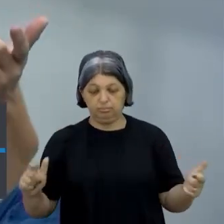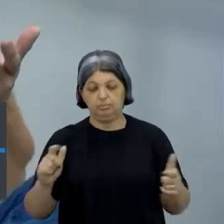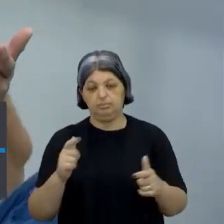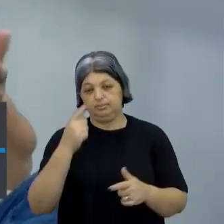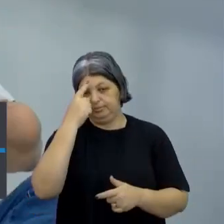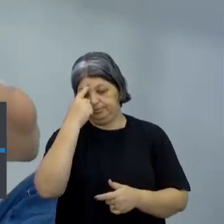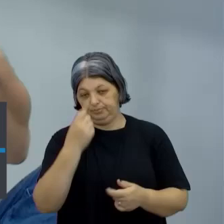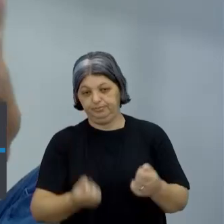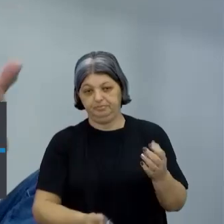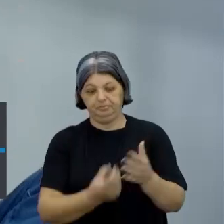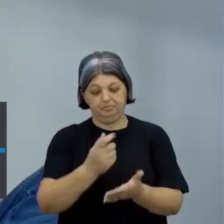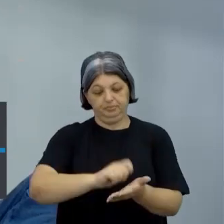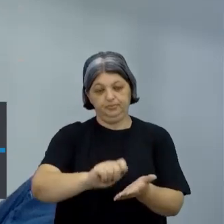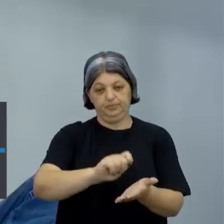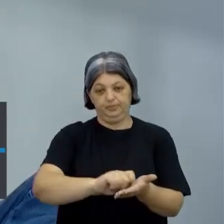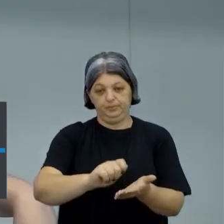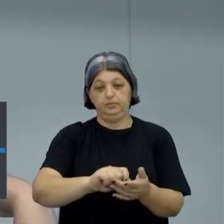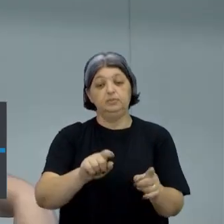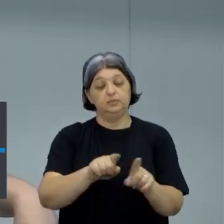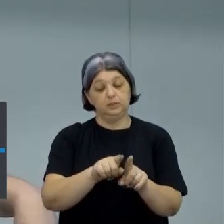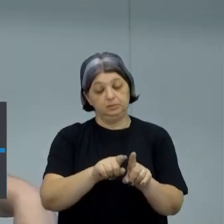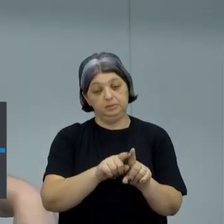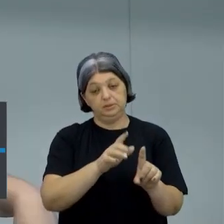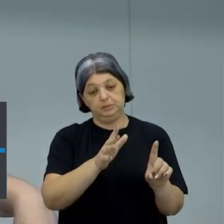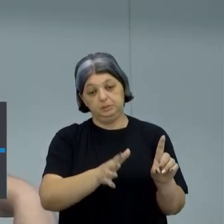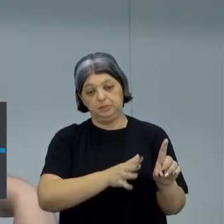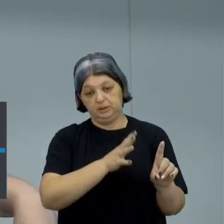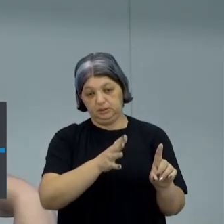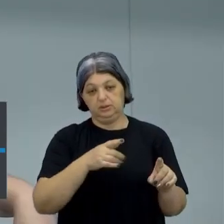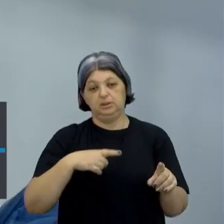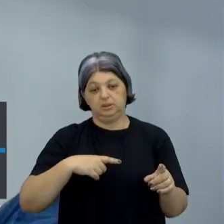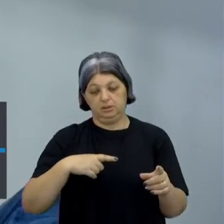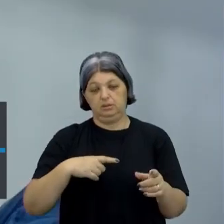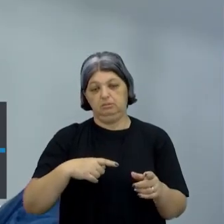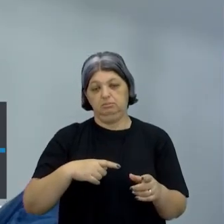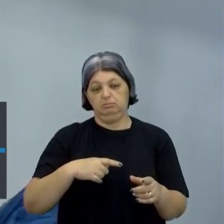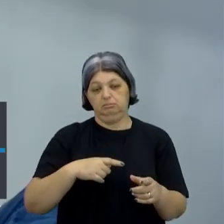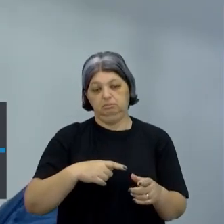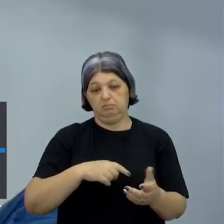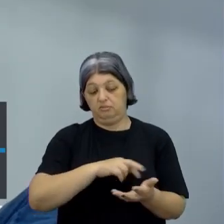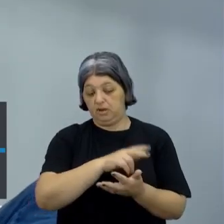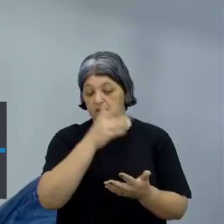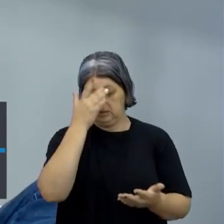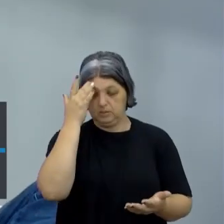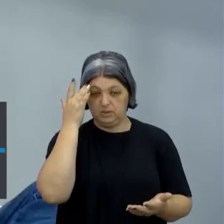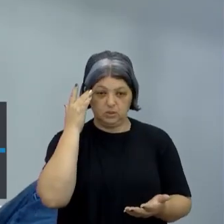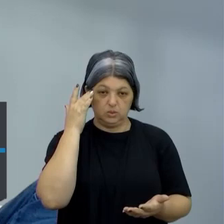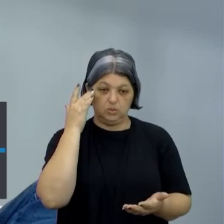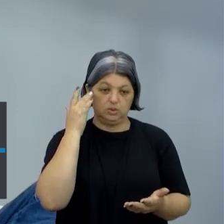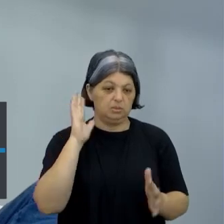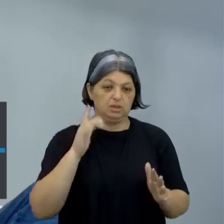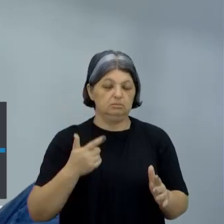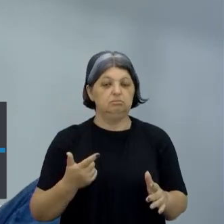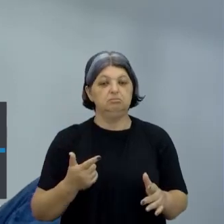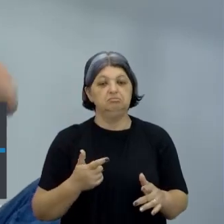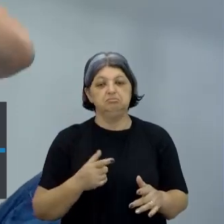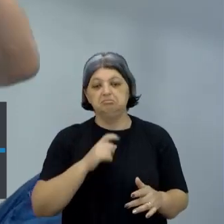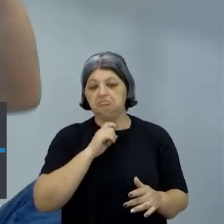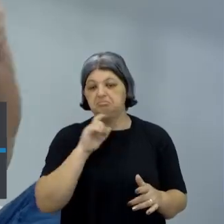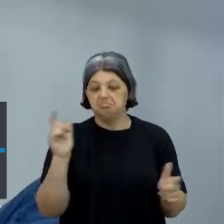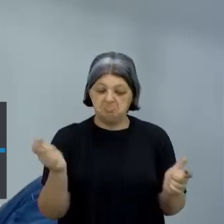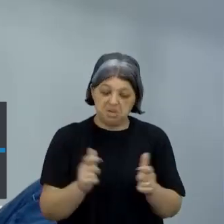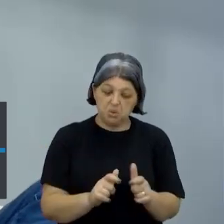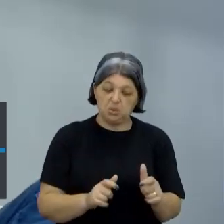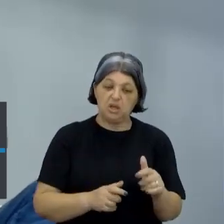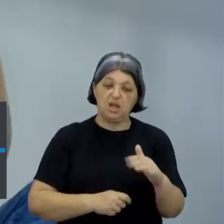criar, escrever, além dos que podem apresentar. Então hoje tem mão de obra disponível no mercado, não tem vontade do mercado em investir em comédia. E outra